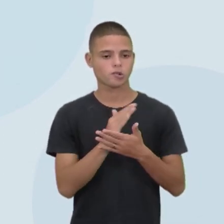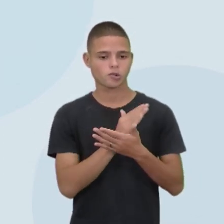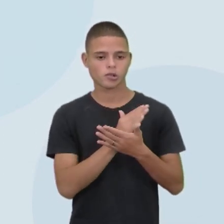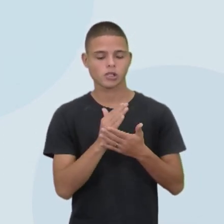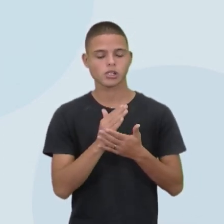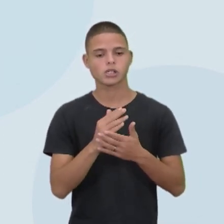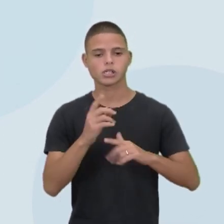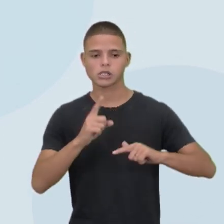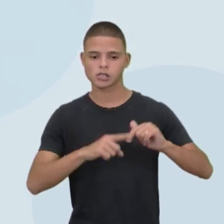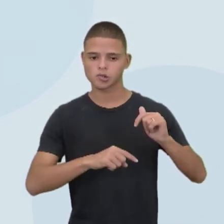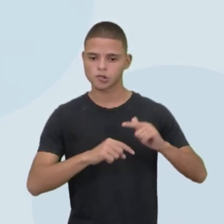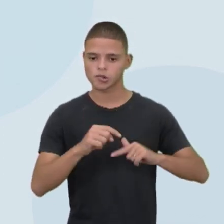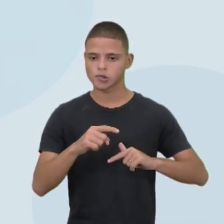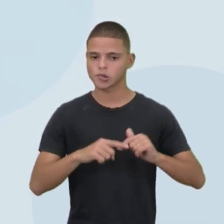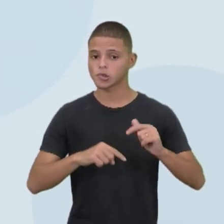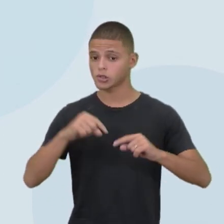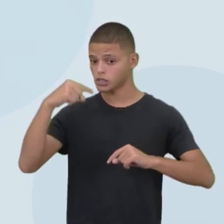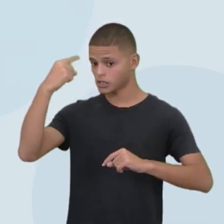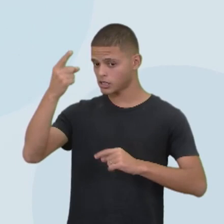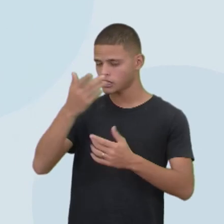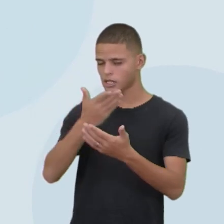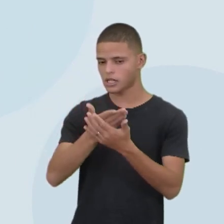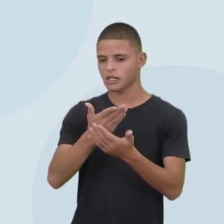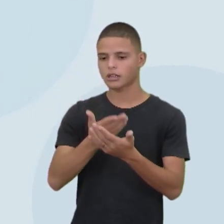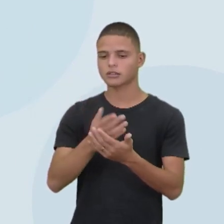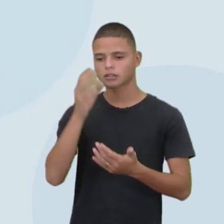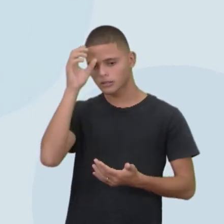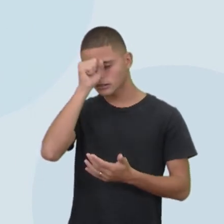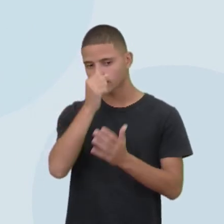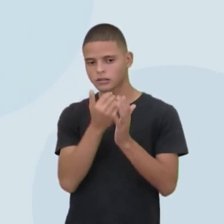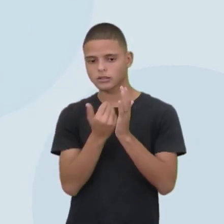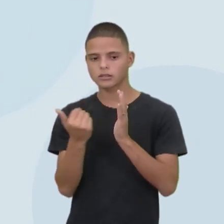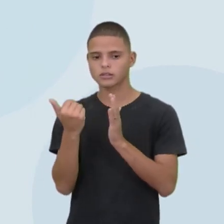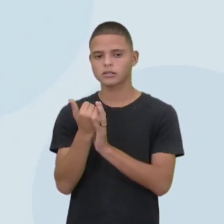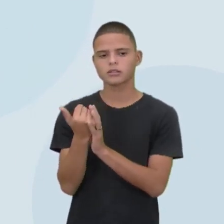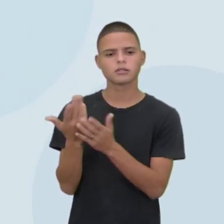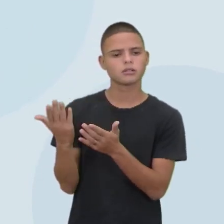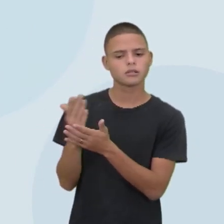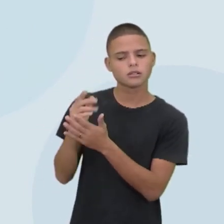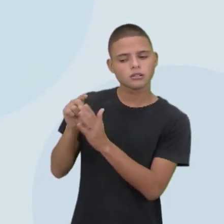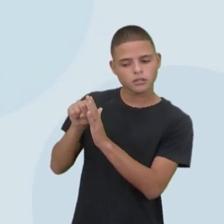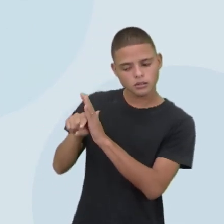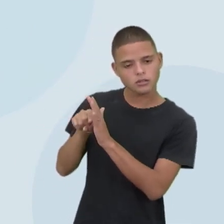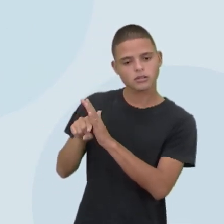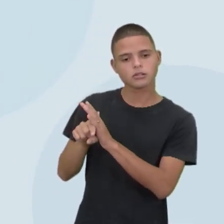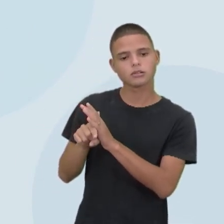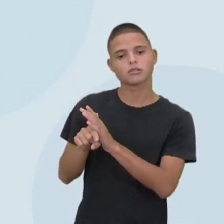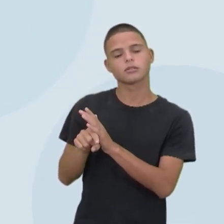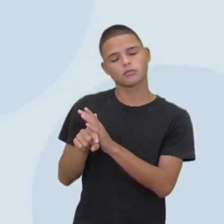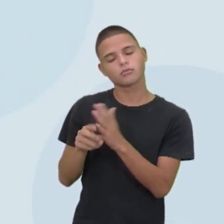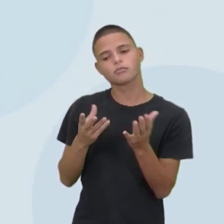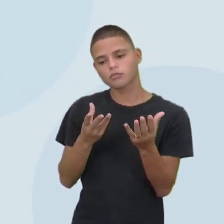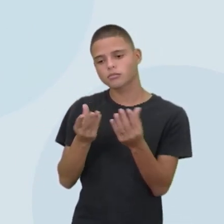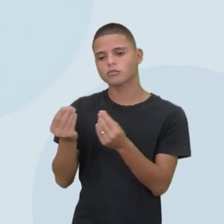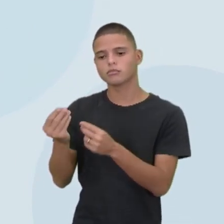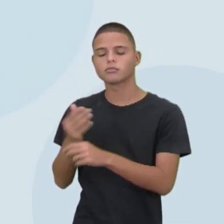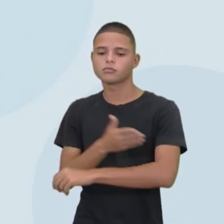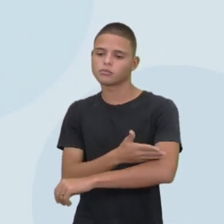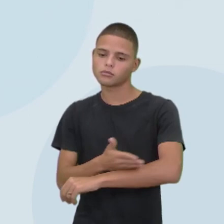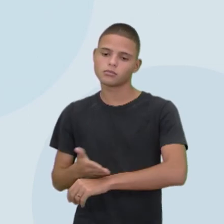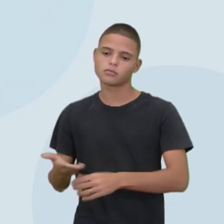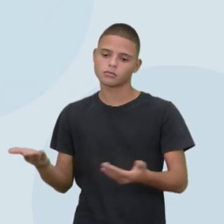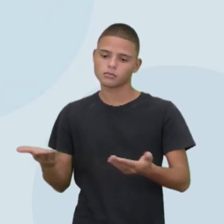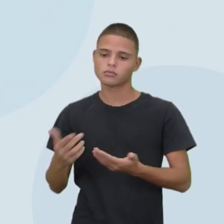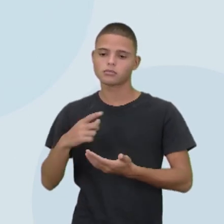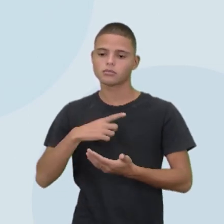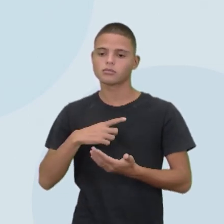de dados, inclusive foco para a próxima aula. A gente pode ter aí questionários, bastante comum, né? Hoje em dia já